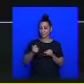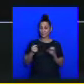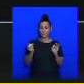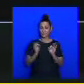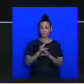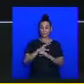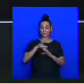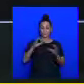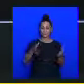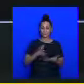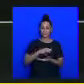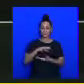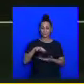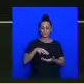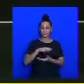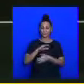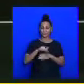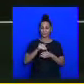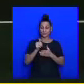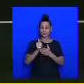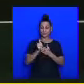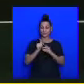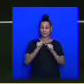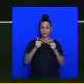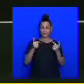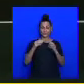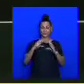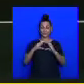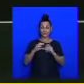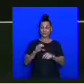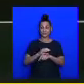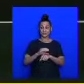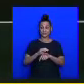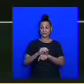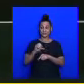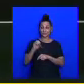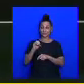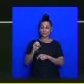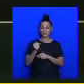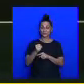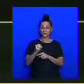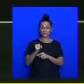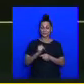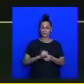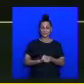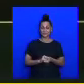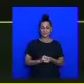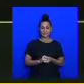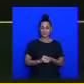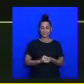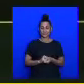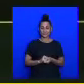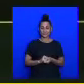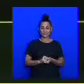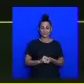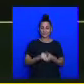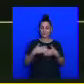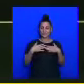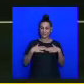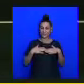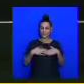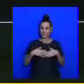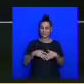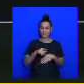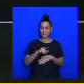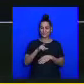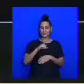globo girando, você chamando, a sorte chegando. Bola cinza número 08. Cinza 08. Calma,